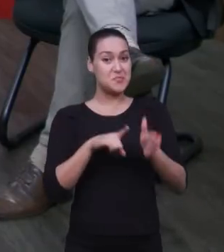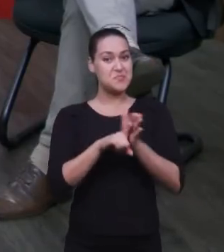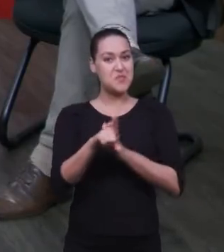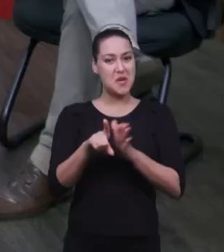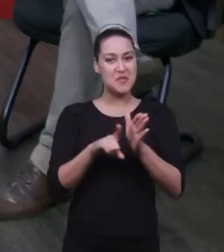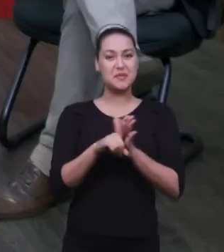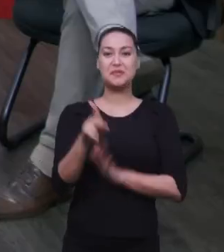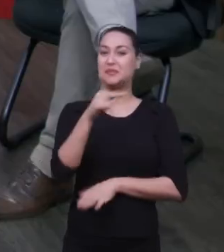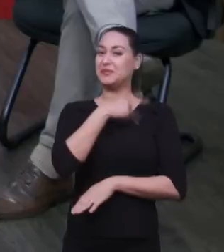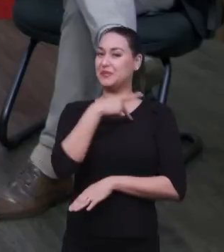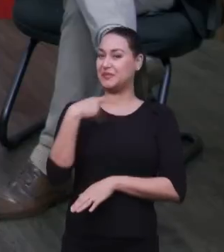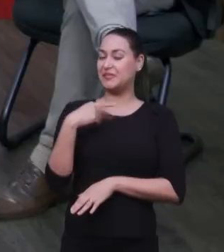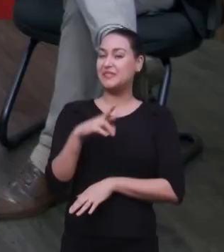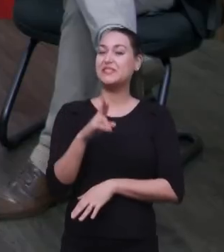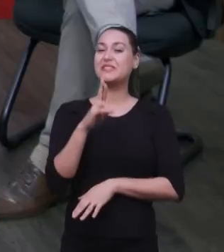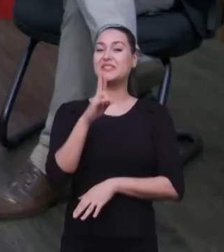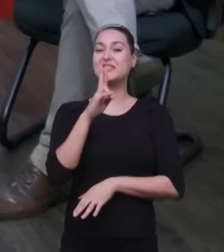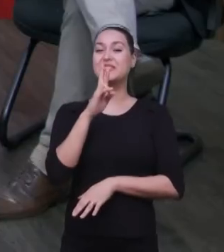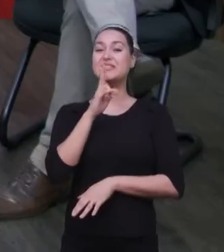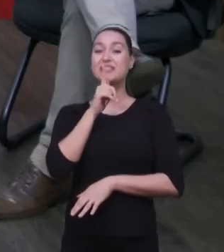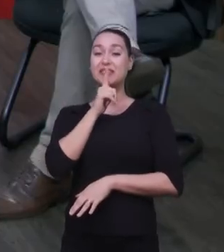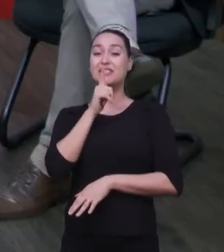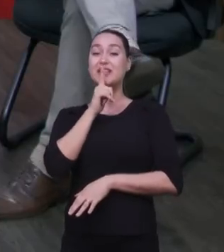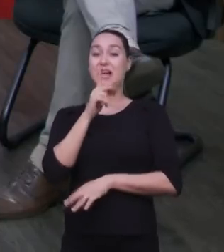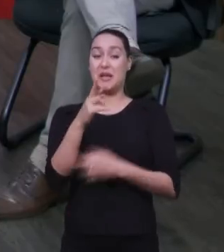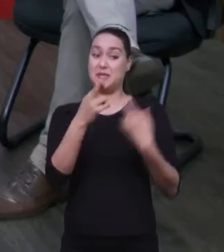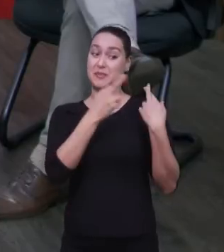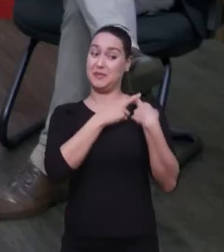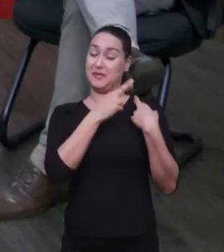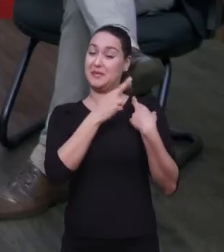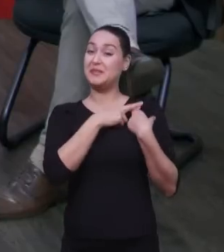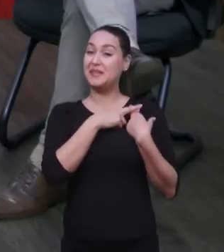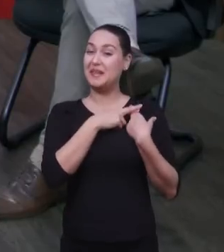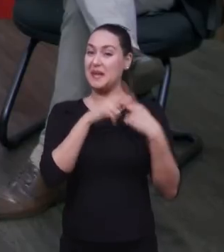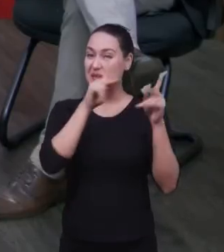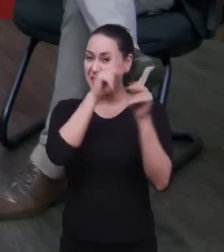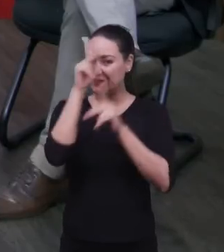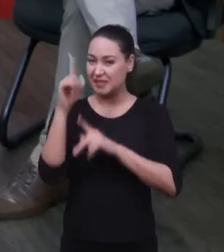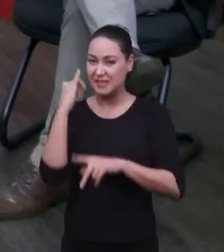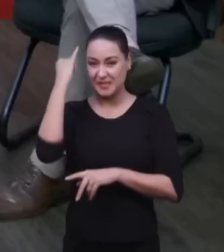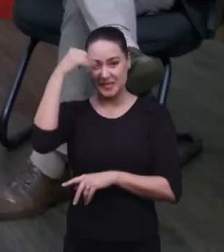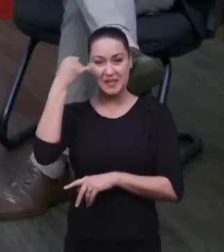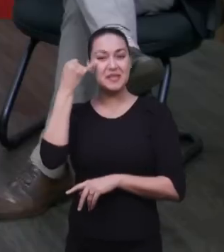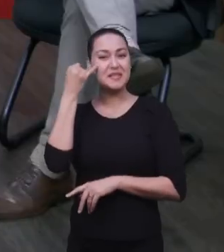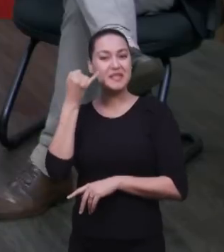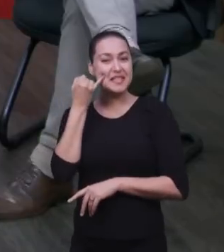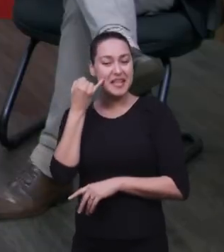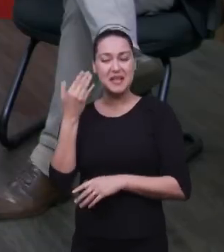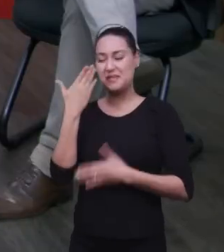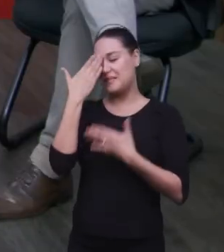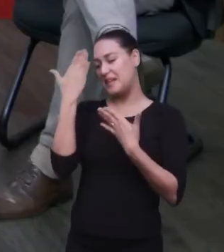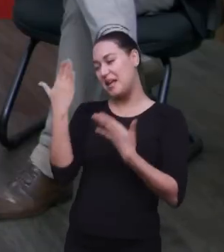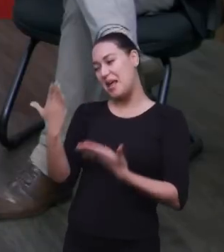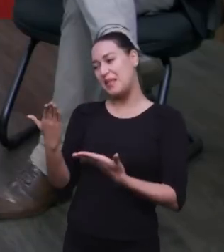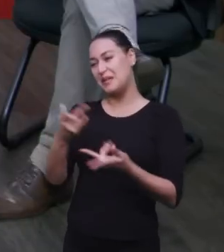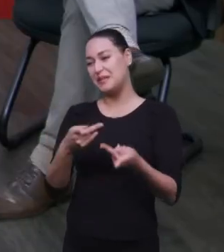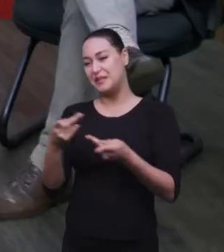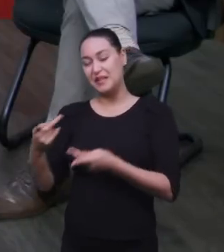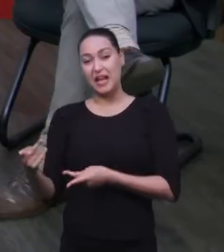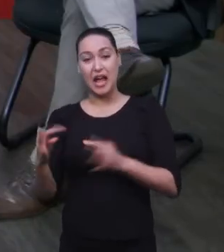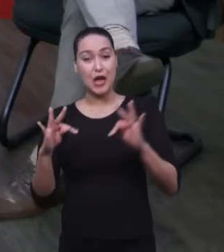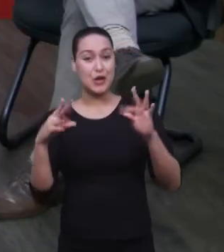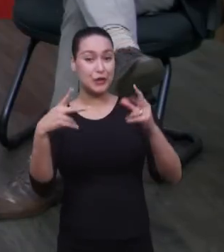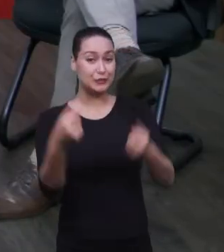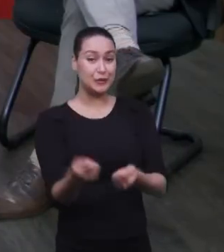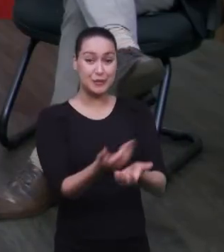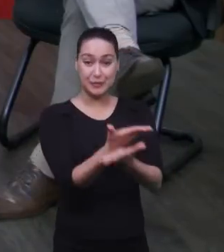perguntas hoje, hein? Pastor Gilson está com responsabilidade grande. Gilson, Pai do Senhor, seja bem-vindo. Pastor Josias, tudo bem? Muito obrigado pelo convite. Quero cumprimentar